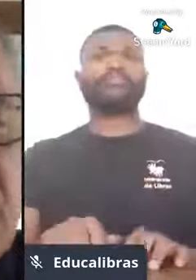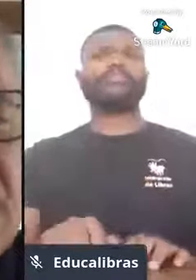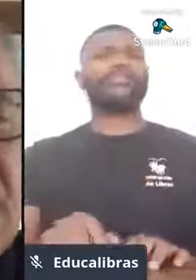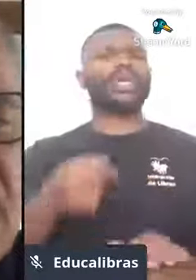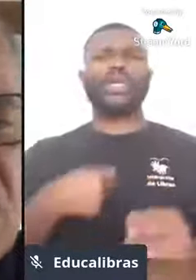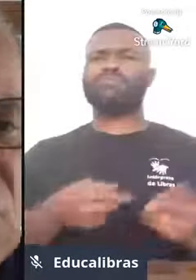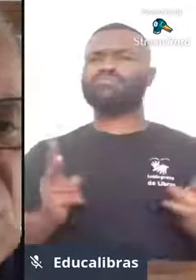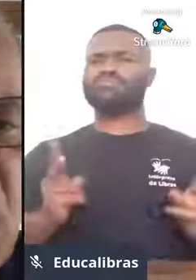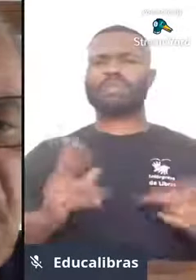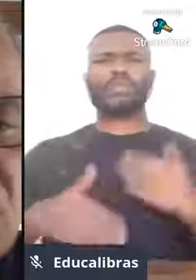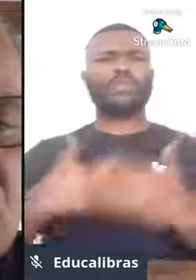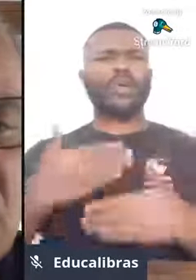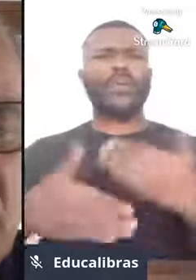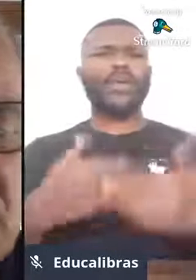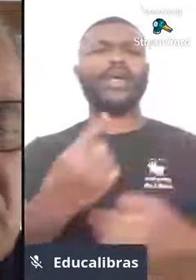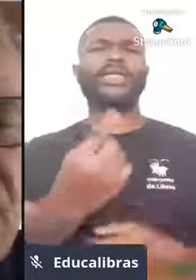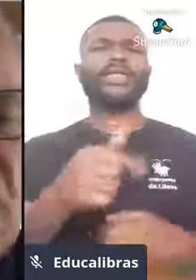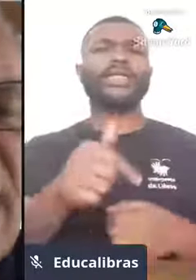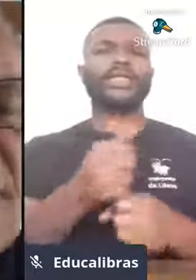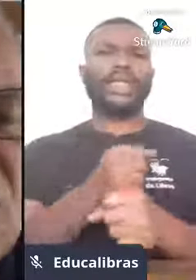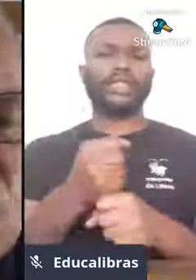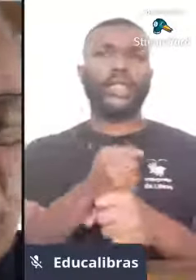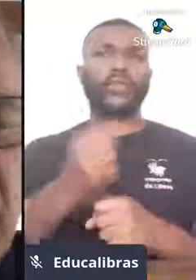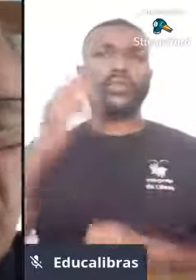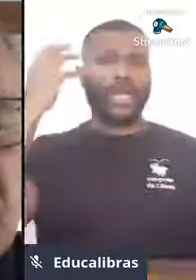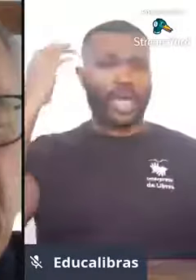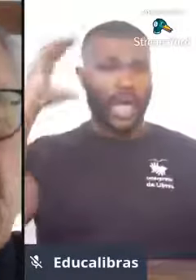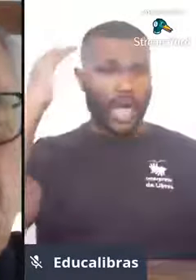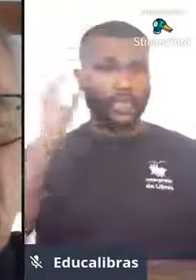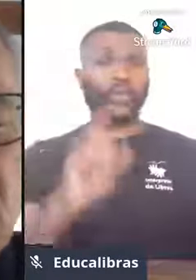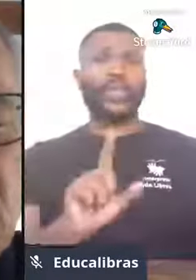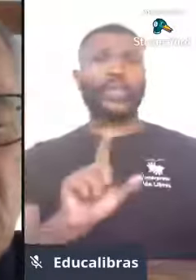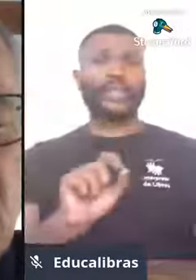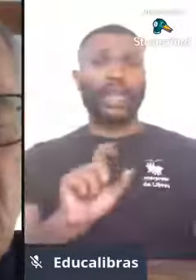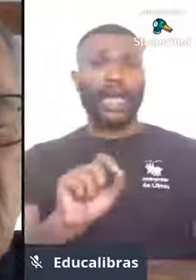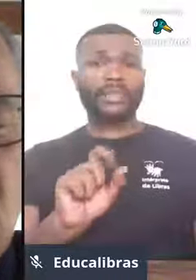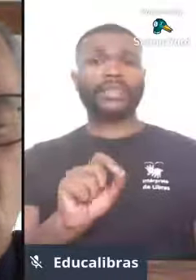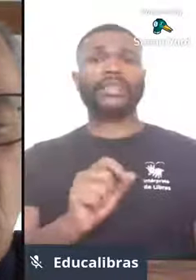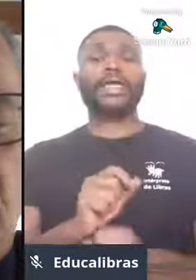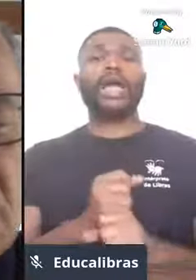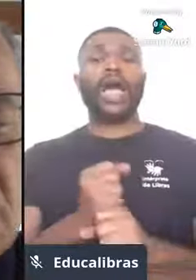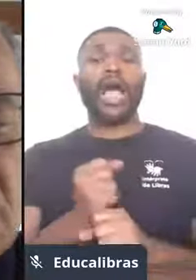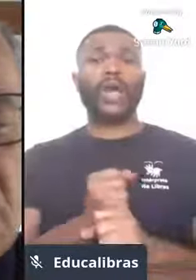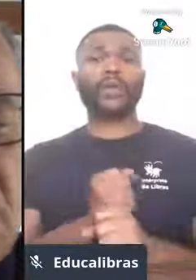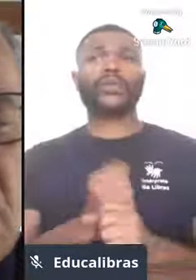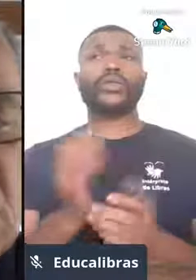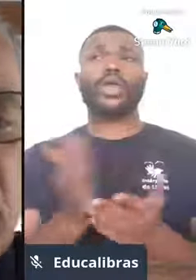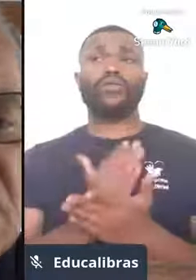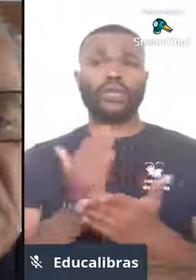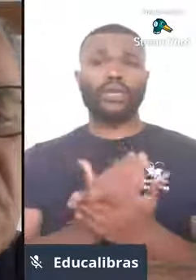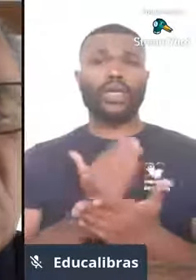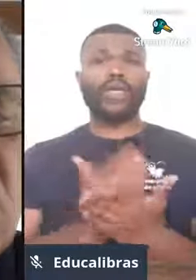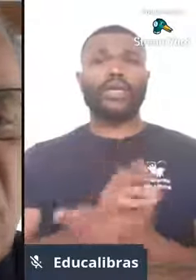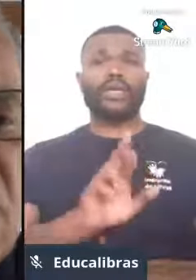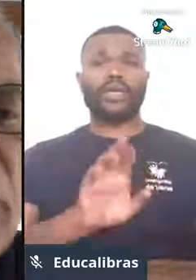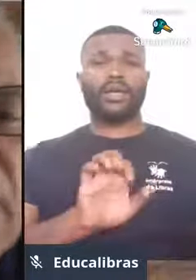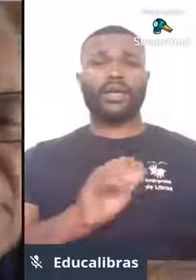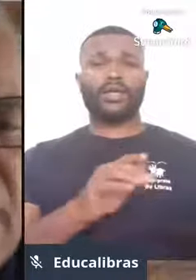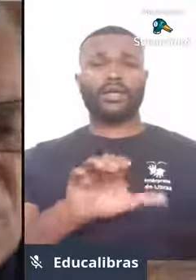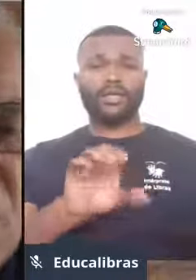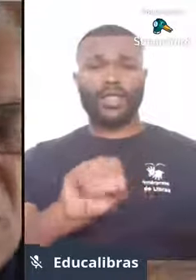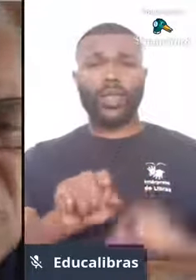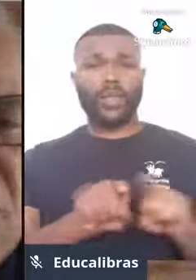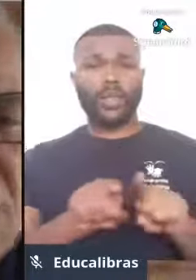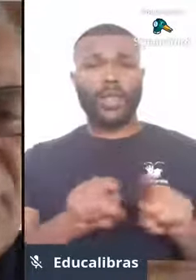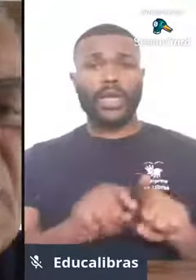Fiquei 17 anos no rádio, escrevi 10 anos para a revista Reação e estou há 6 anos e meio, indo para